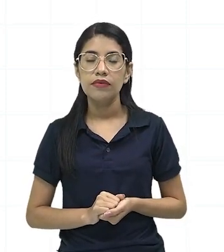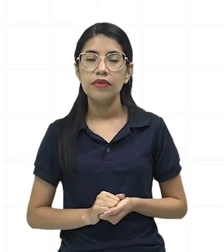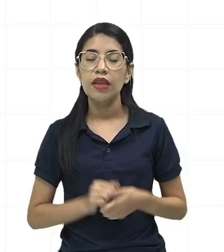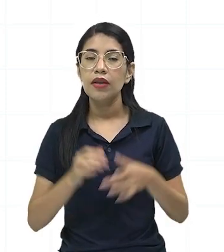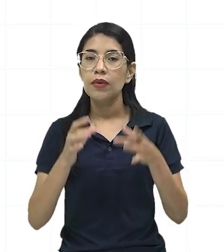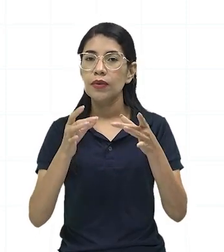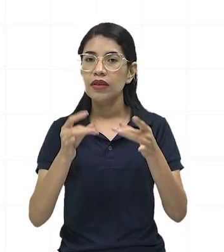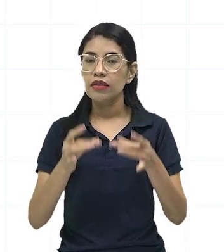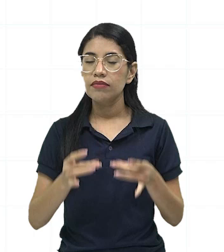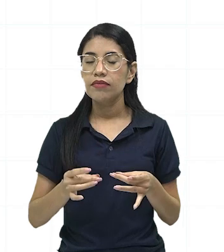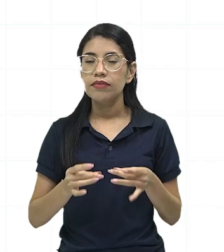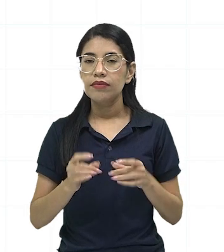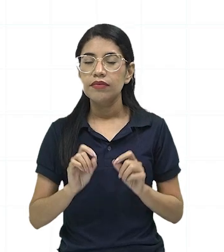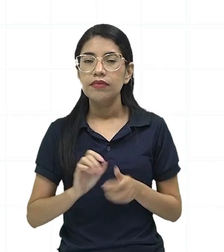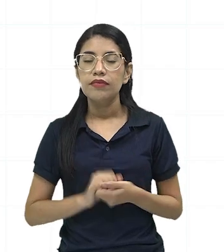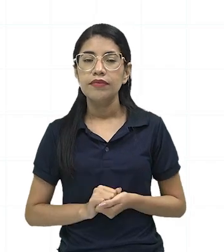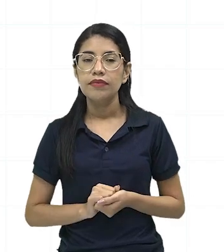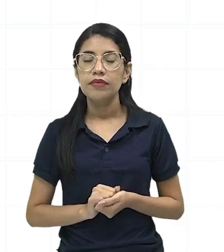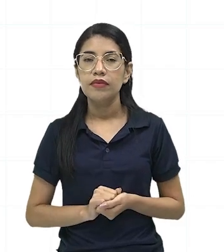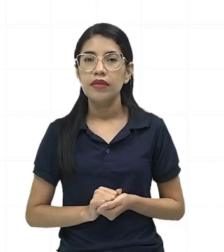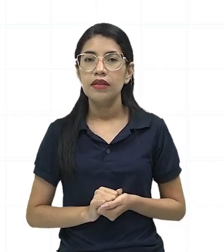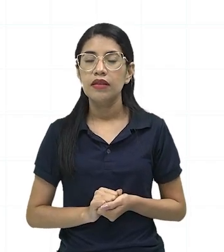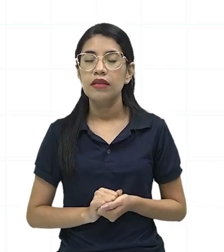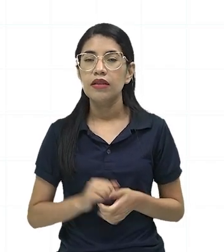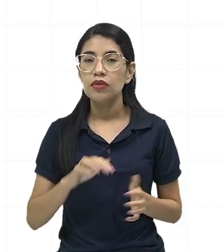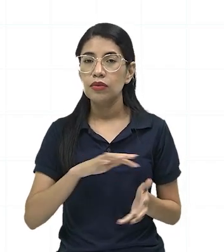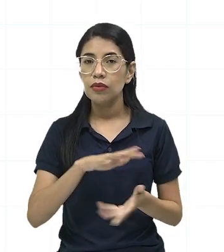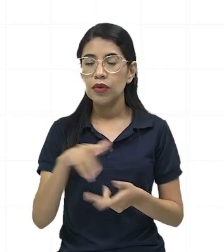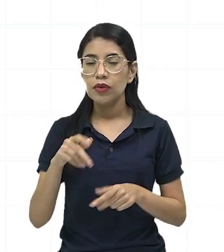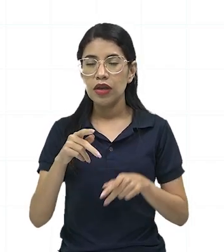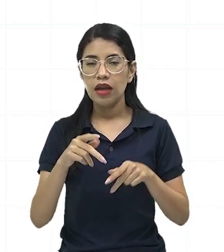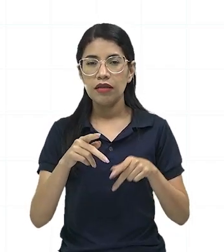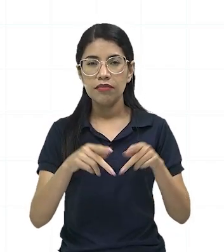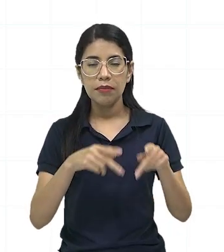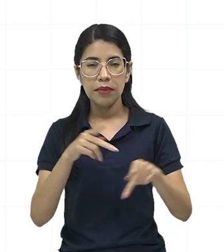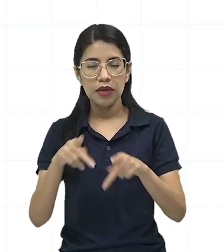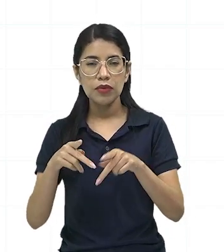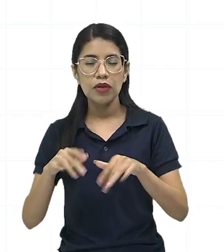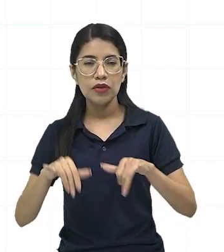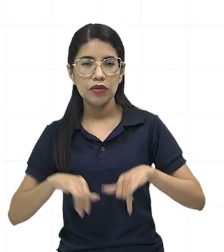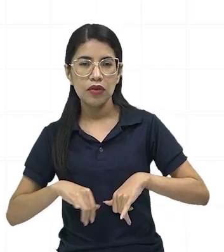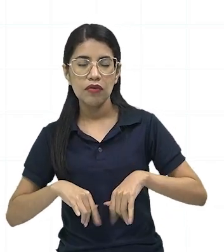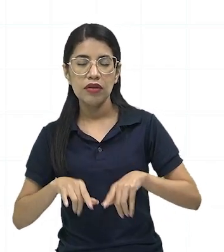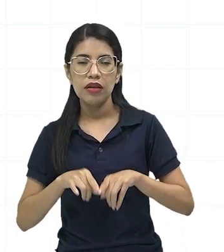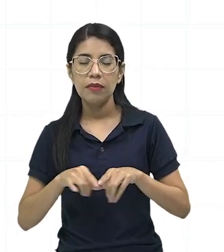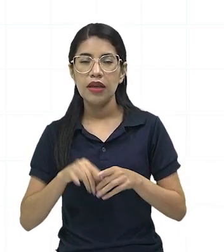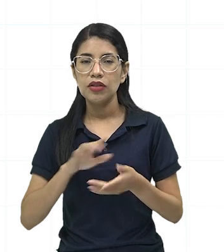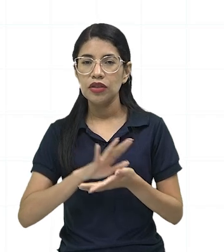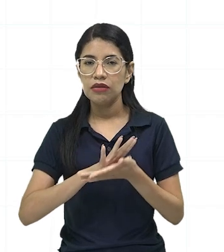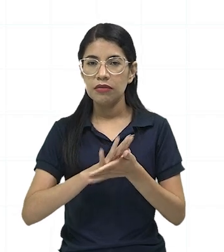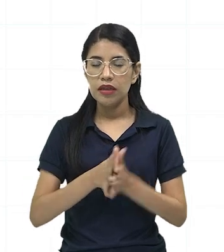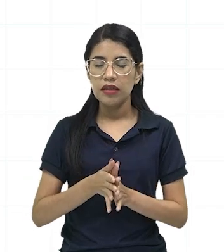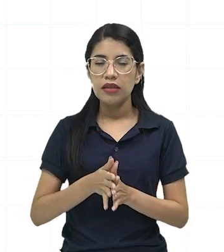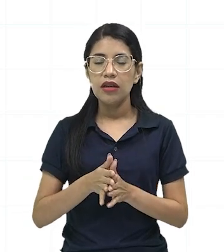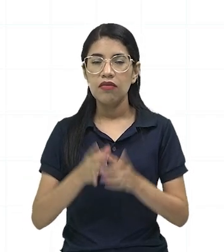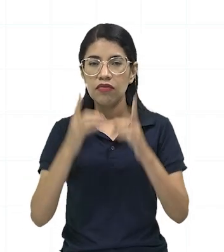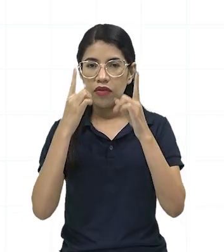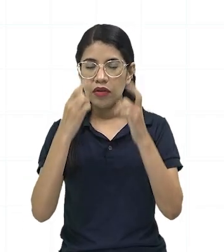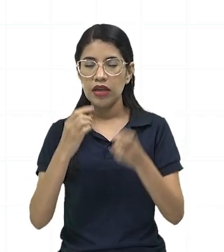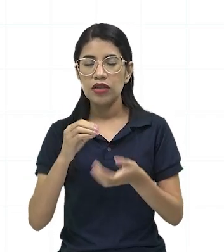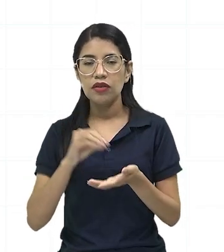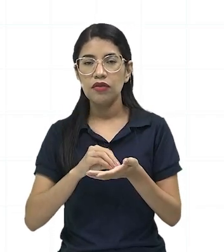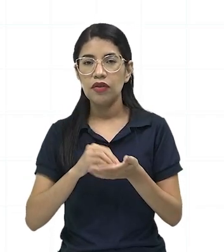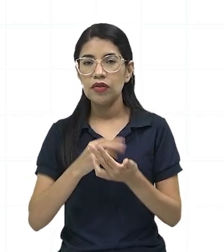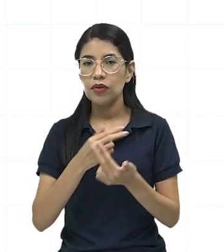Nosso desenvolvimento no mundo, né, ele vai situar muitas pessoas enfrentam situações difíceis como discriminação, violência ou falta de acesso a